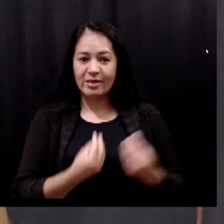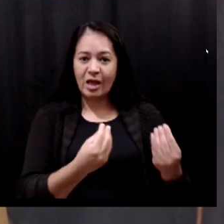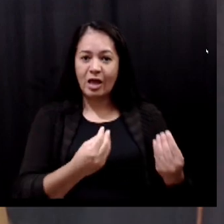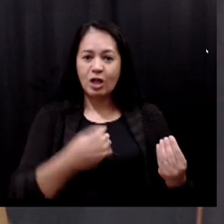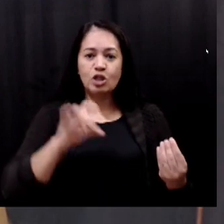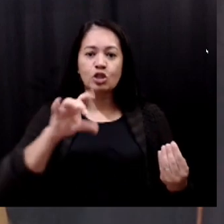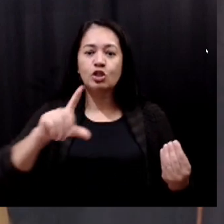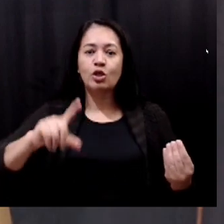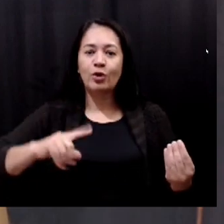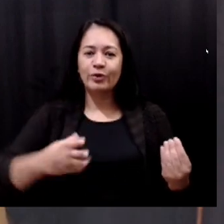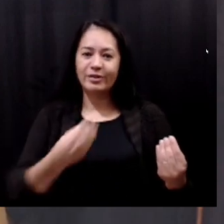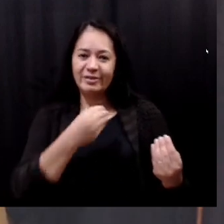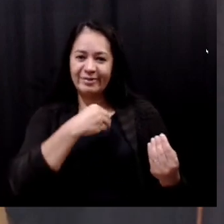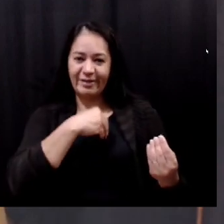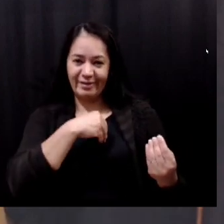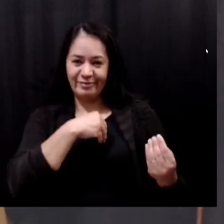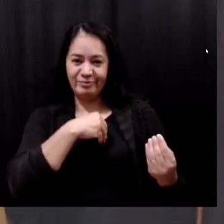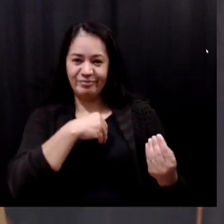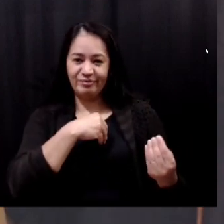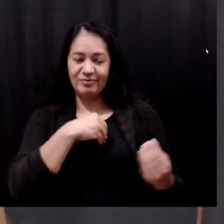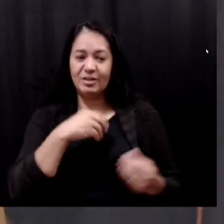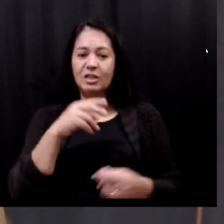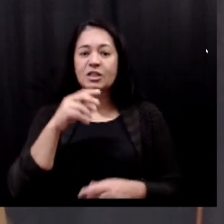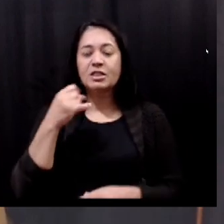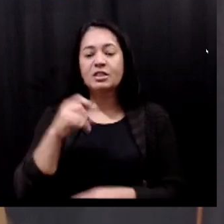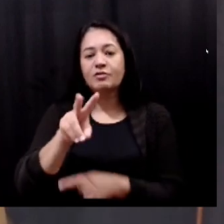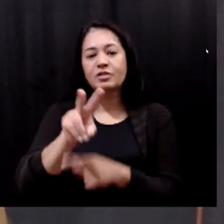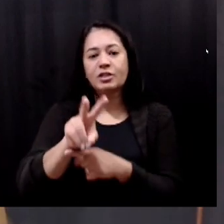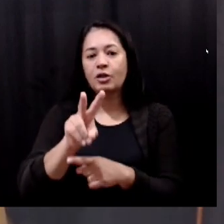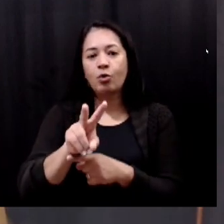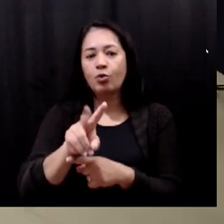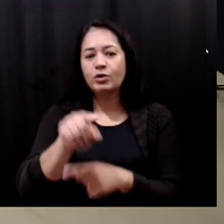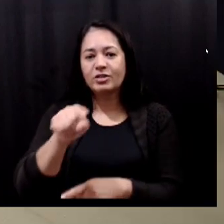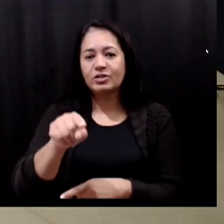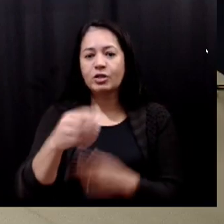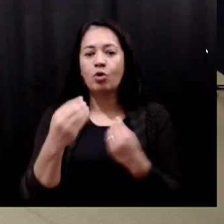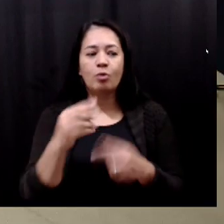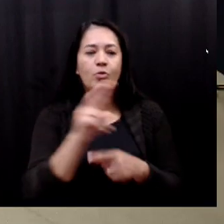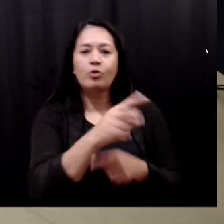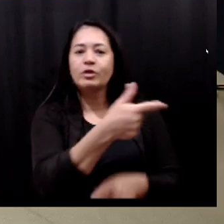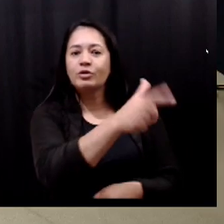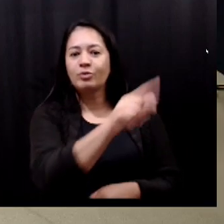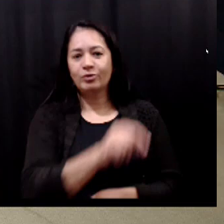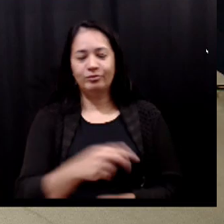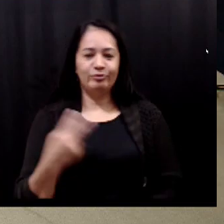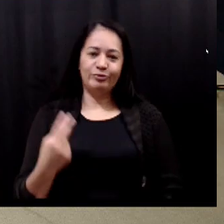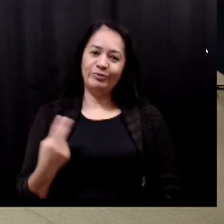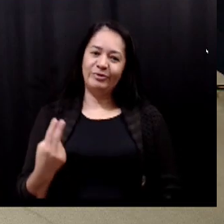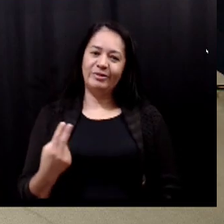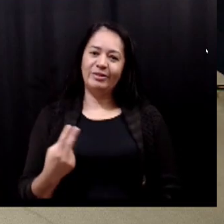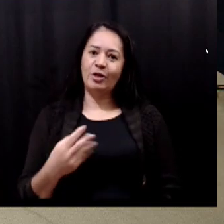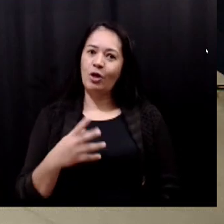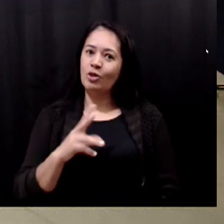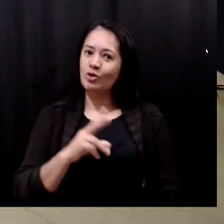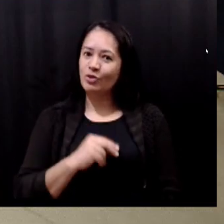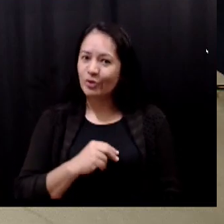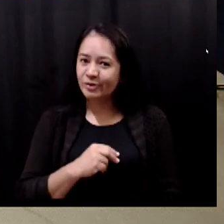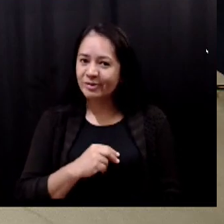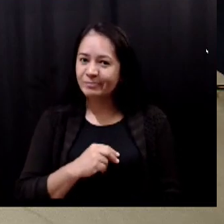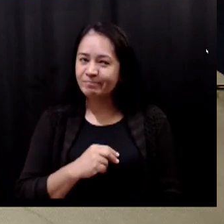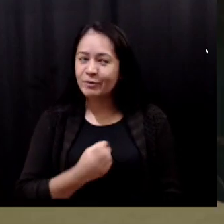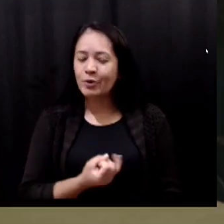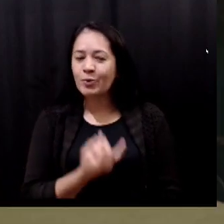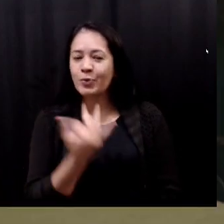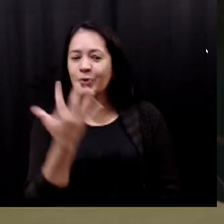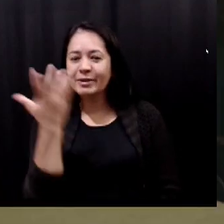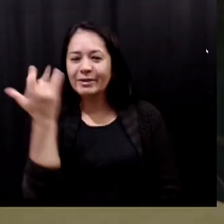você não está se cuidando, não tem como você cuidar do outro. Muito bem, olha só, gente, quanta informação.